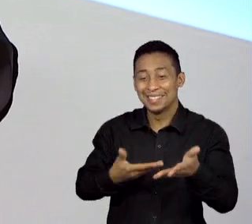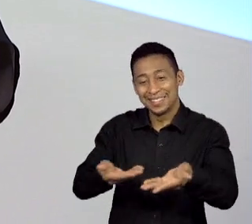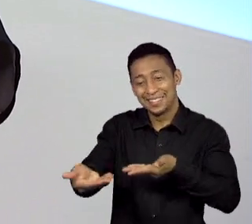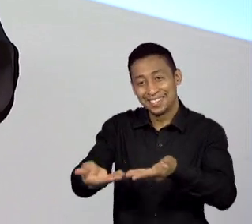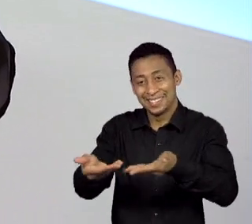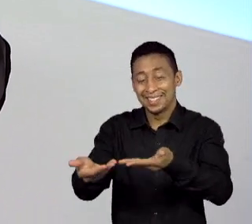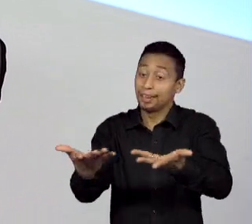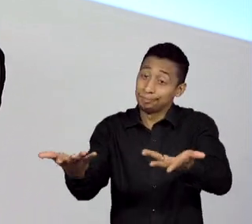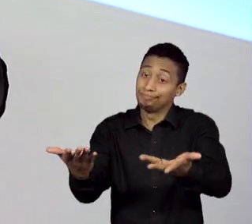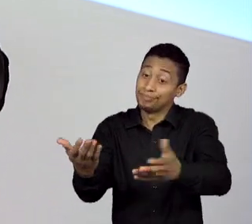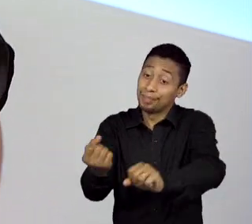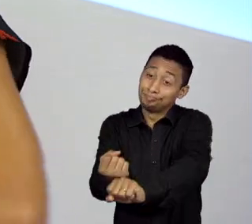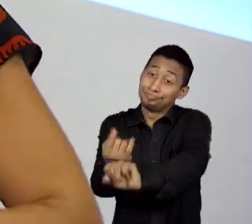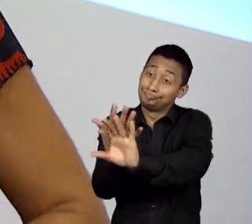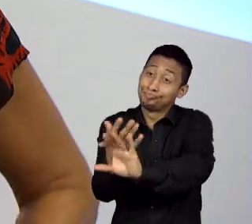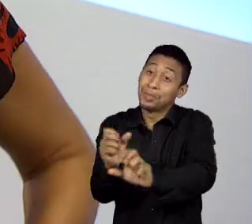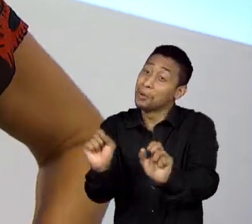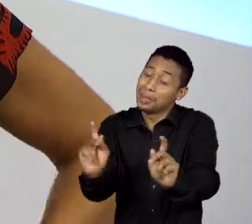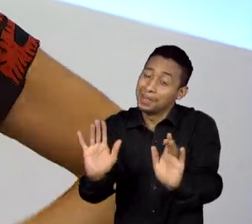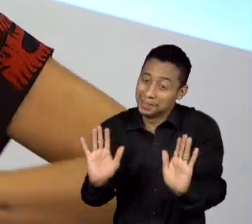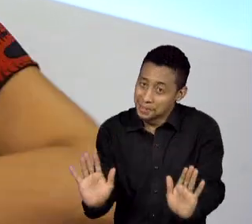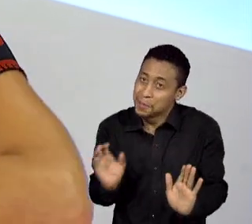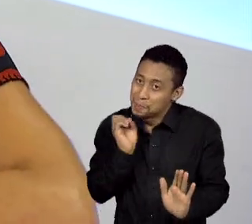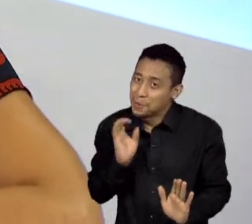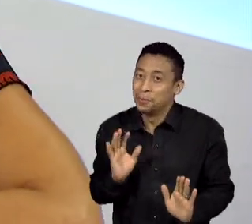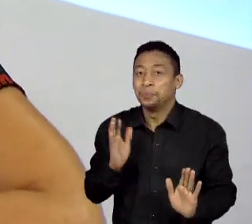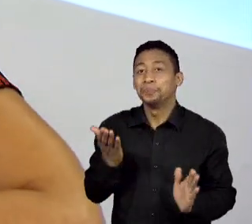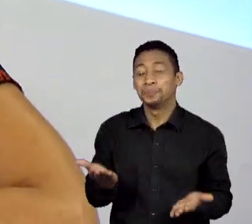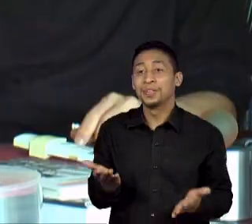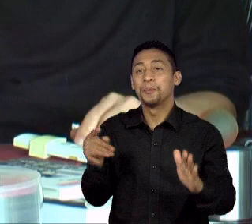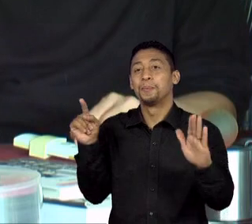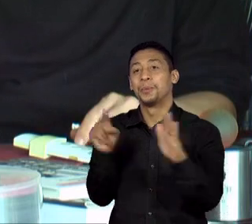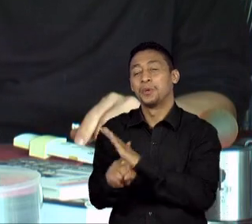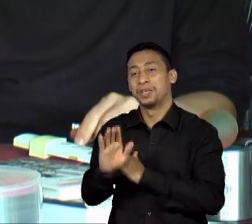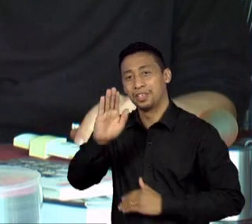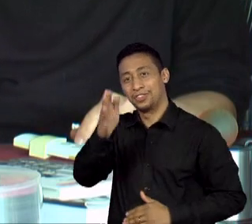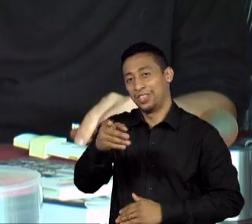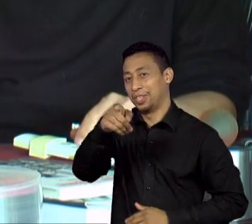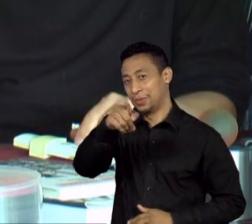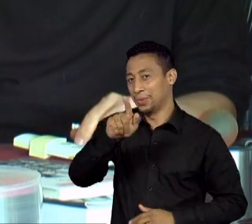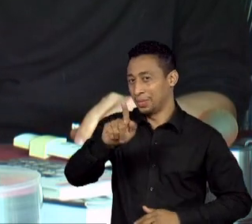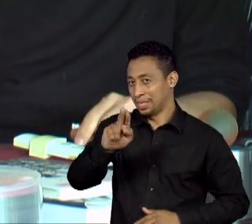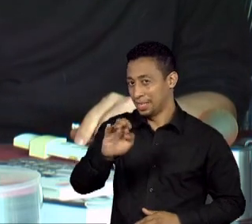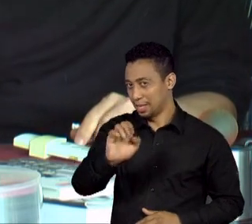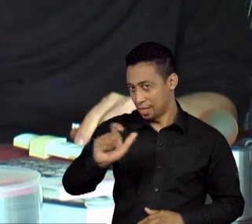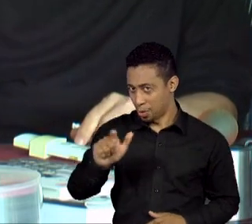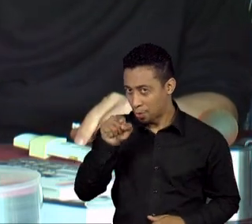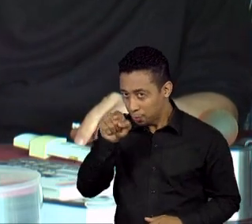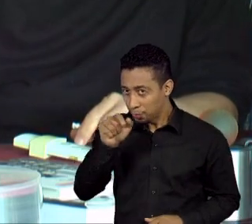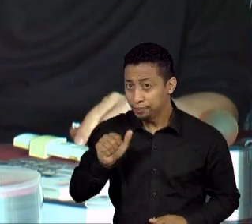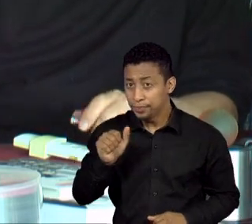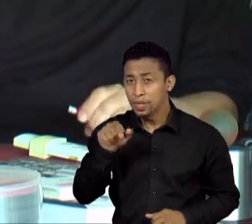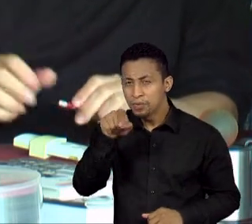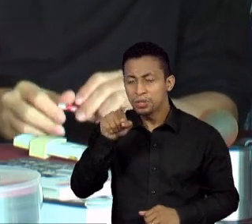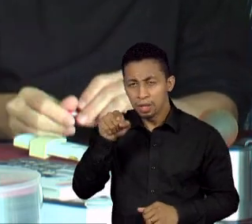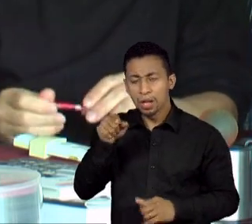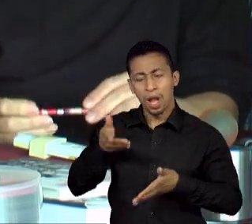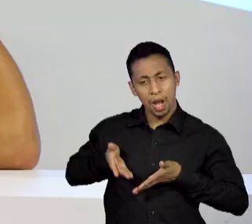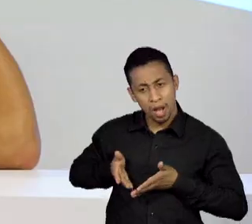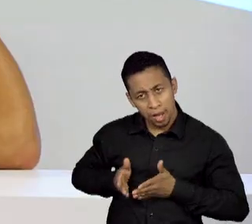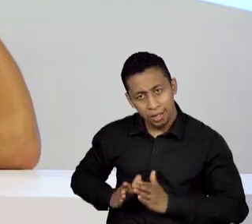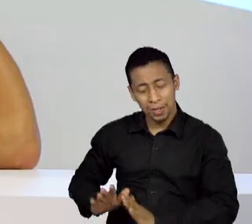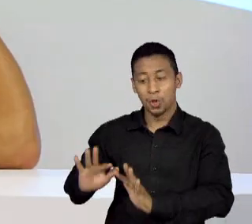mais próximo que dá para ser hoje. Minha pergunta é para o Guel. Guel, você vem de uma família tradicional